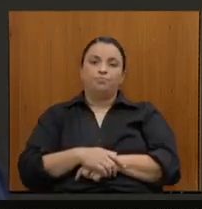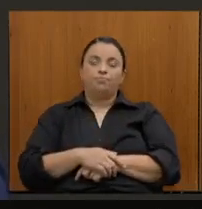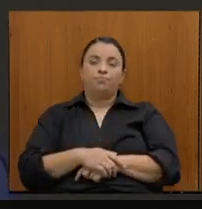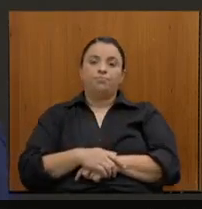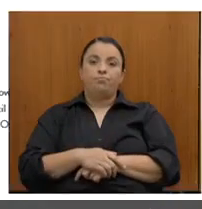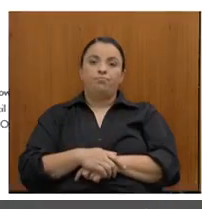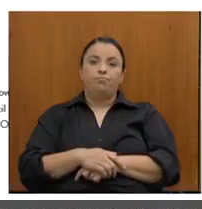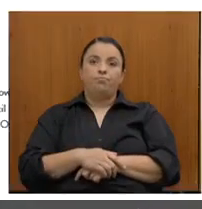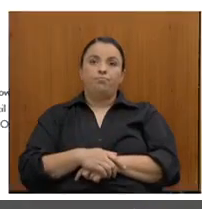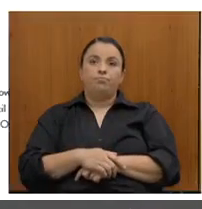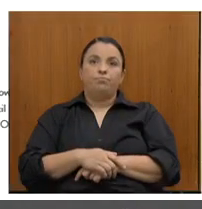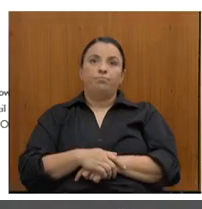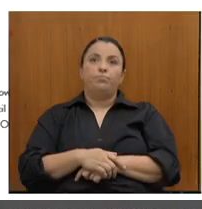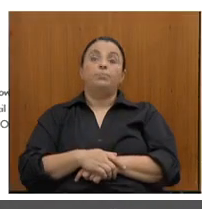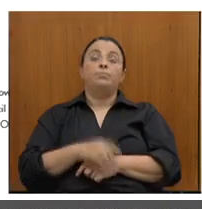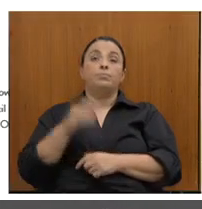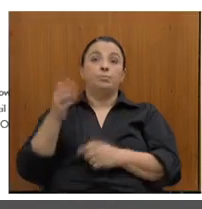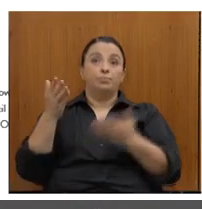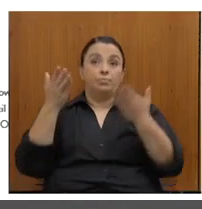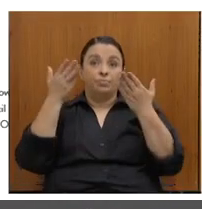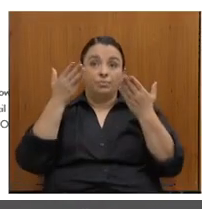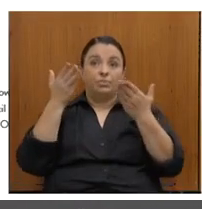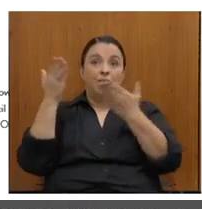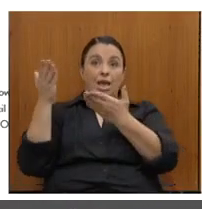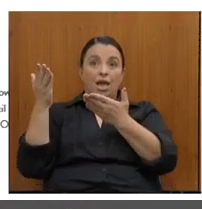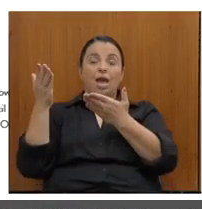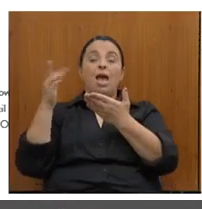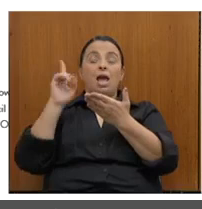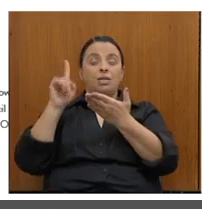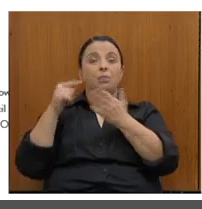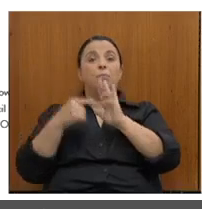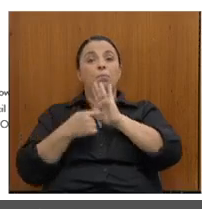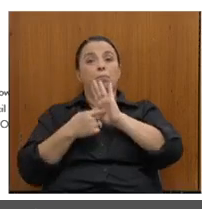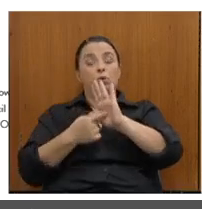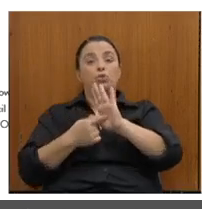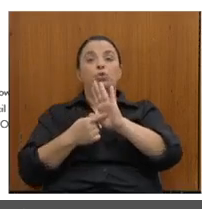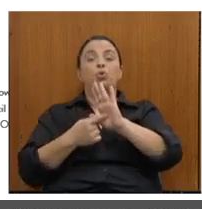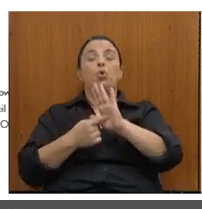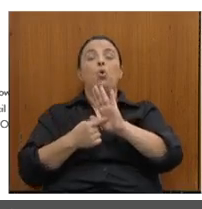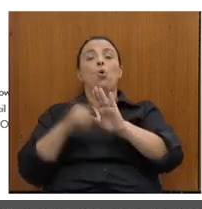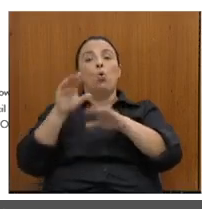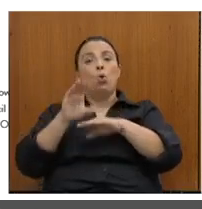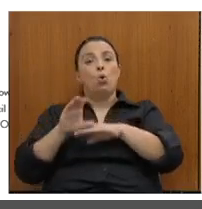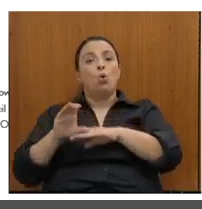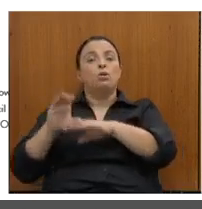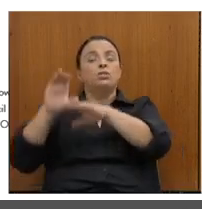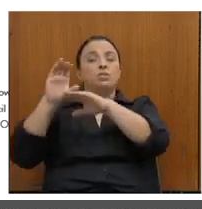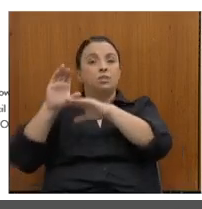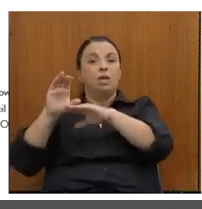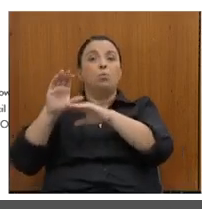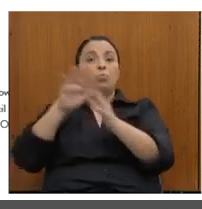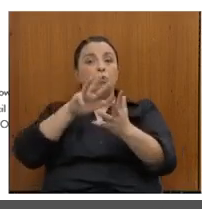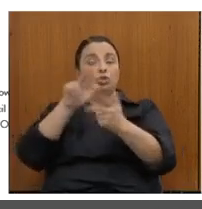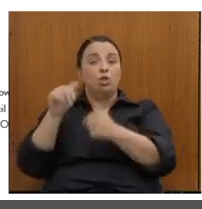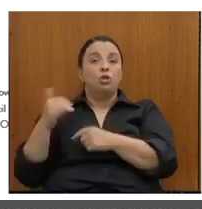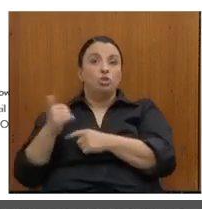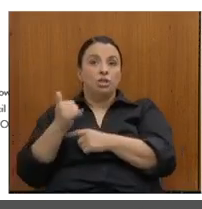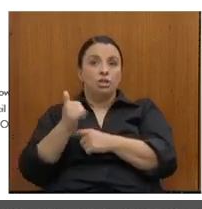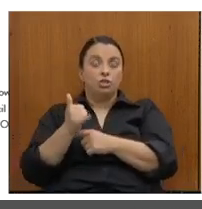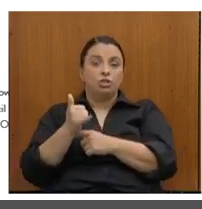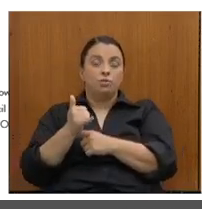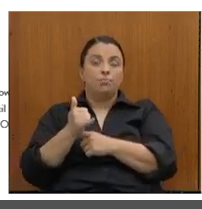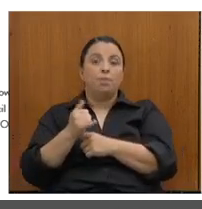desse quadro essa também uma projeção do Conselho mundial de energia para você ter uma um aumento de temperatura o